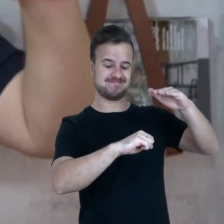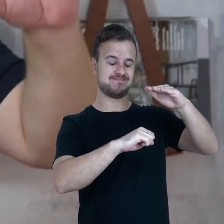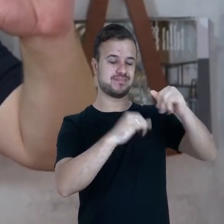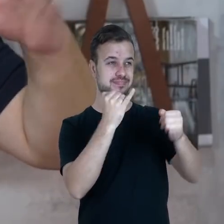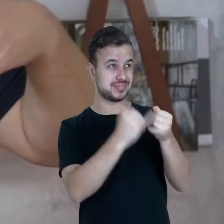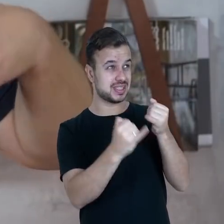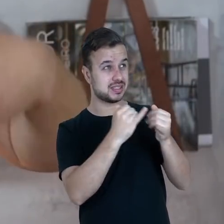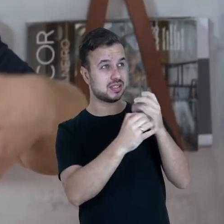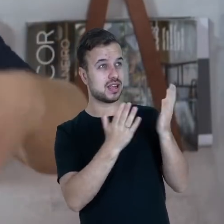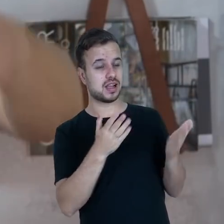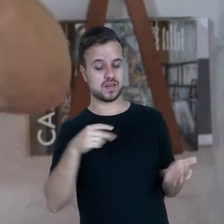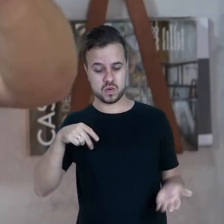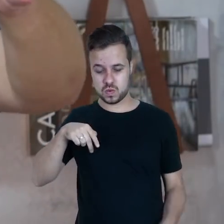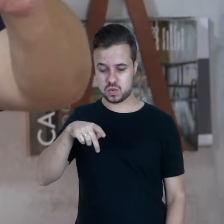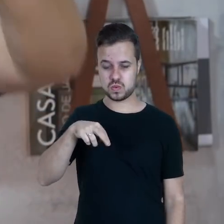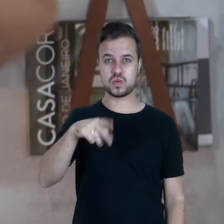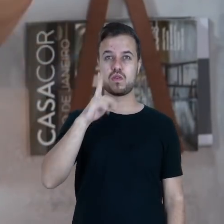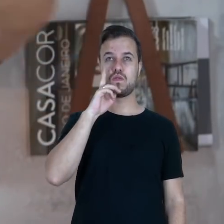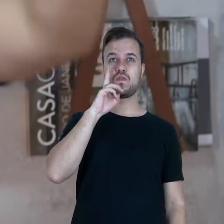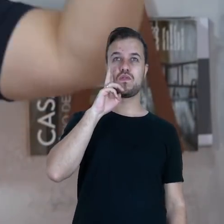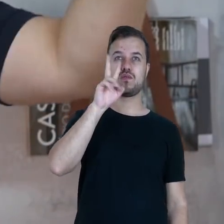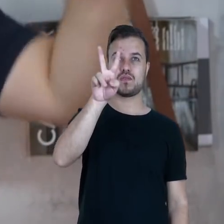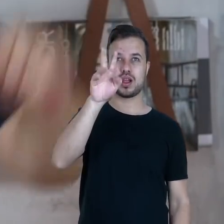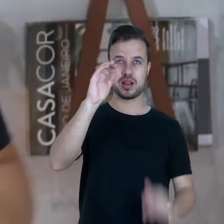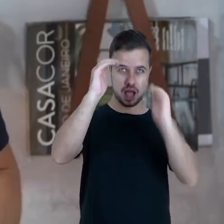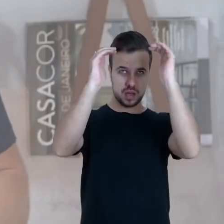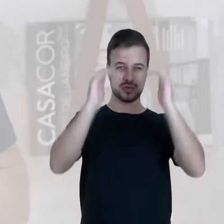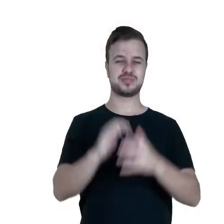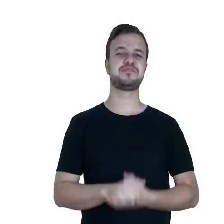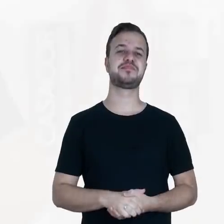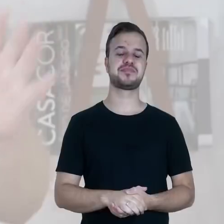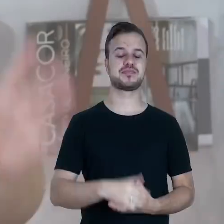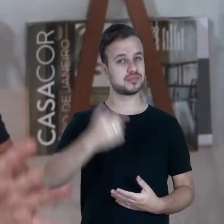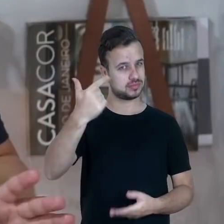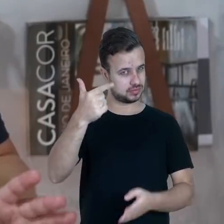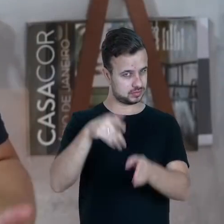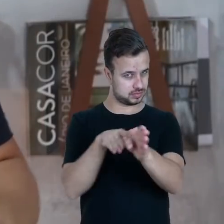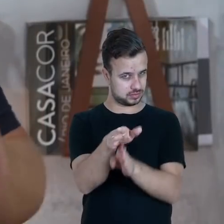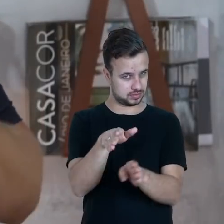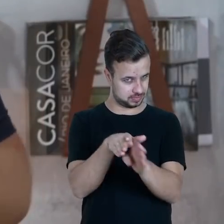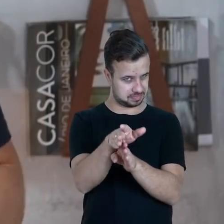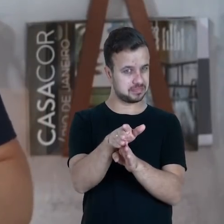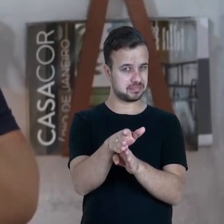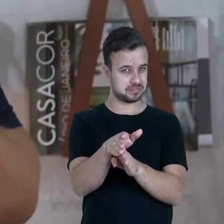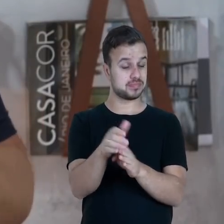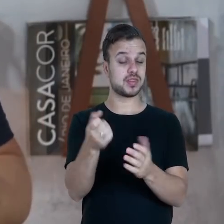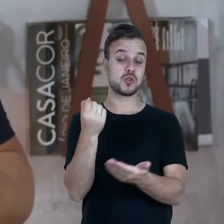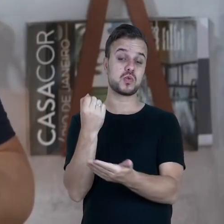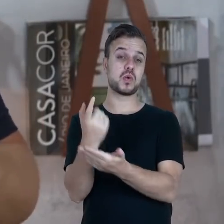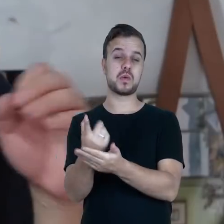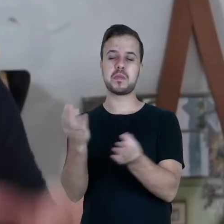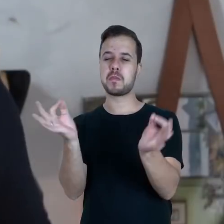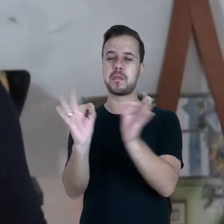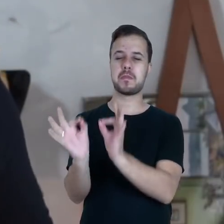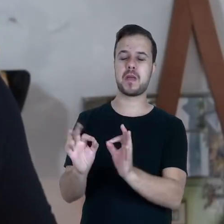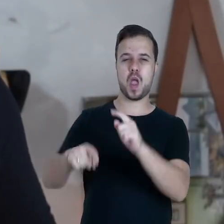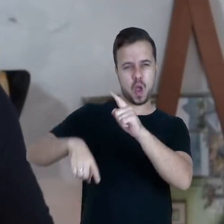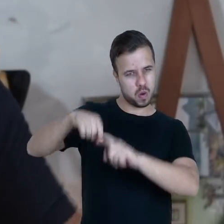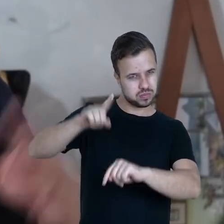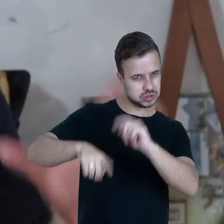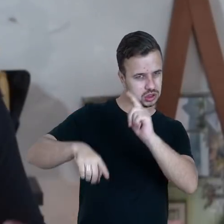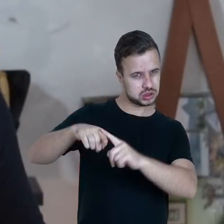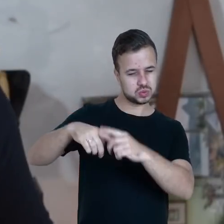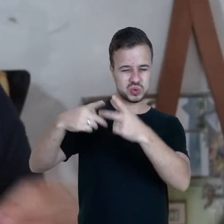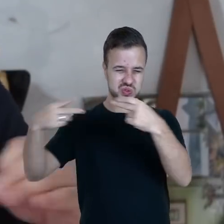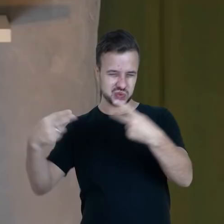como se fosse um detalhe para quem entra no corredor ver logo de frente no alto. A minha segunda dica é: invista em adornos. Objetos